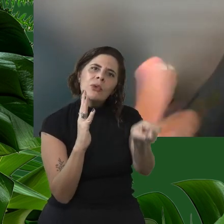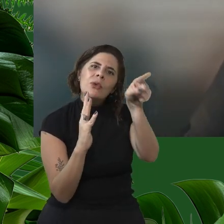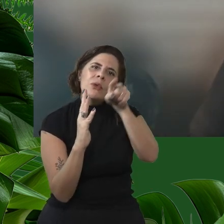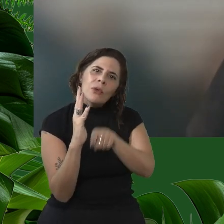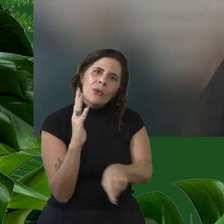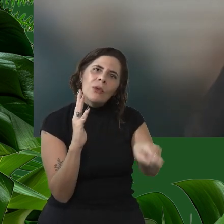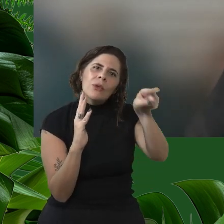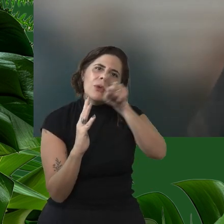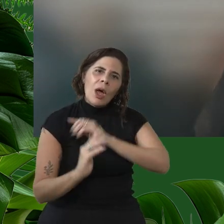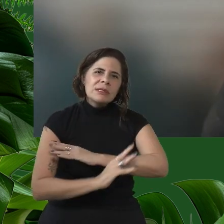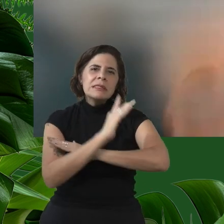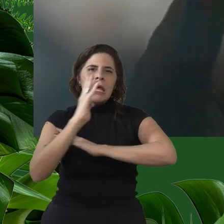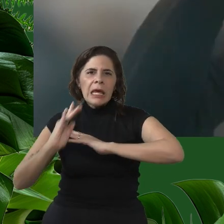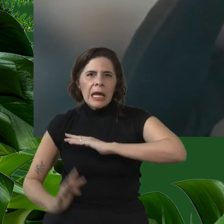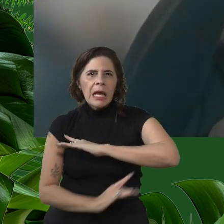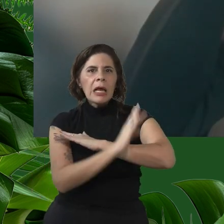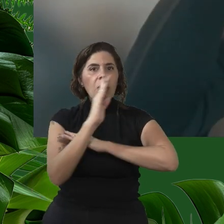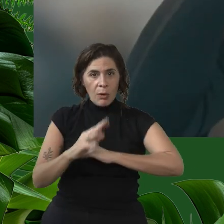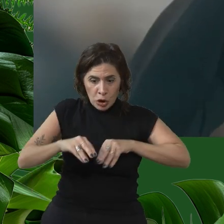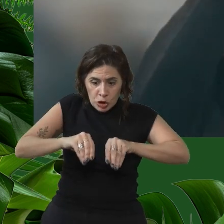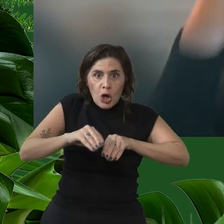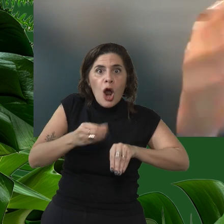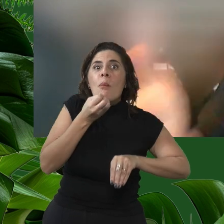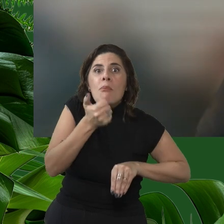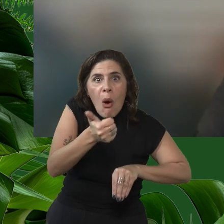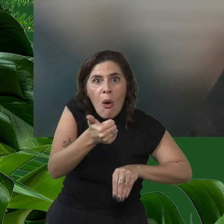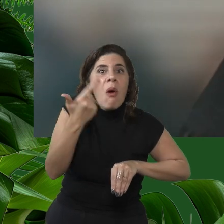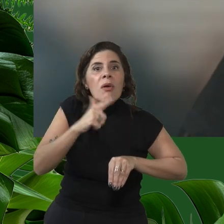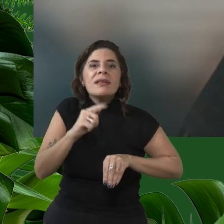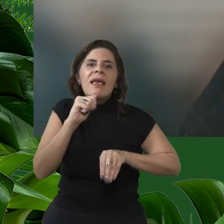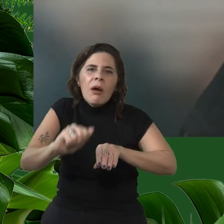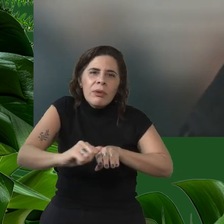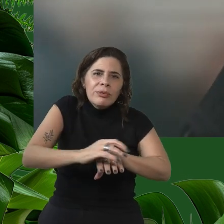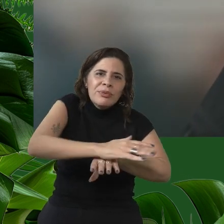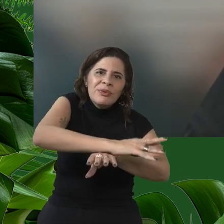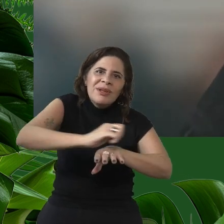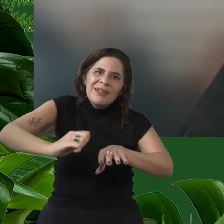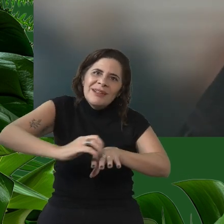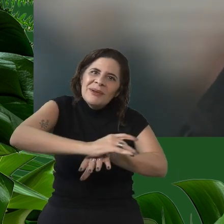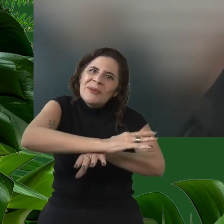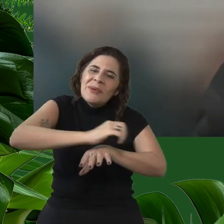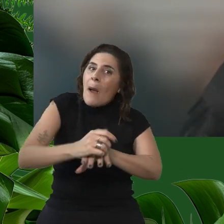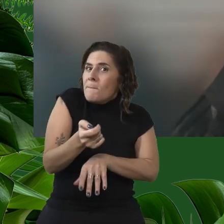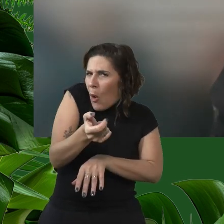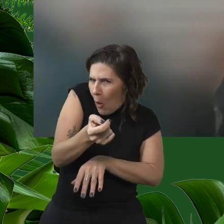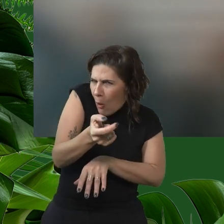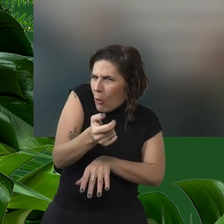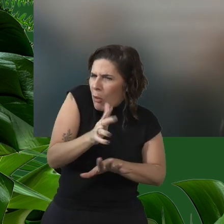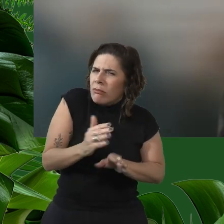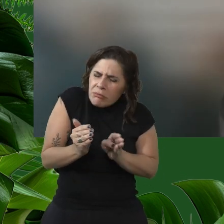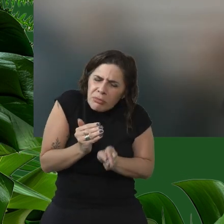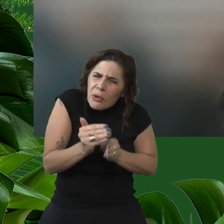biomassa, a água do solo bem conservado para os rios, gradativamente, como se fosse um processo homeopático, o que é importantíssimo para a